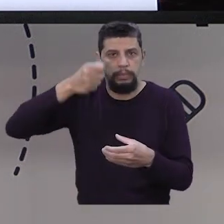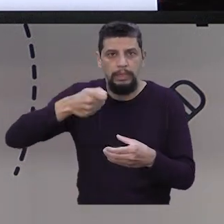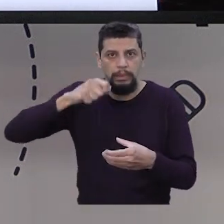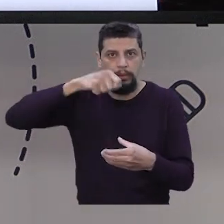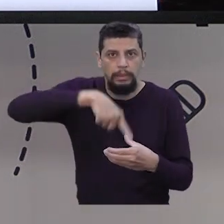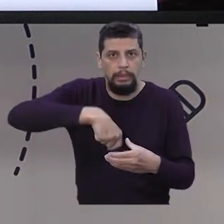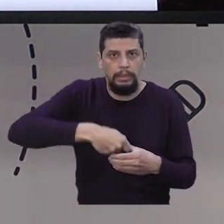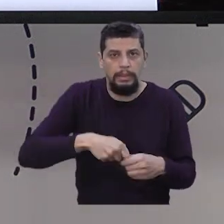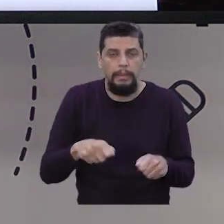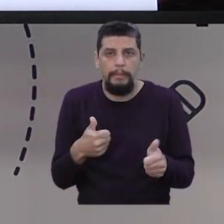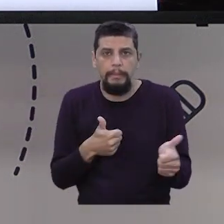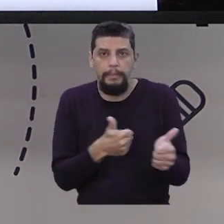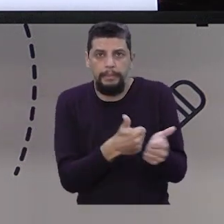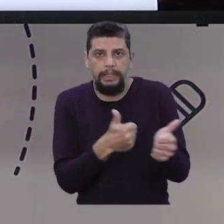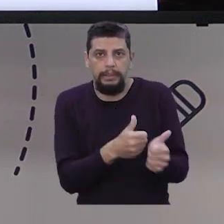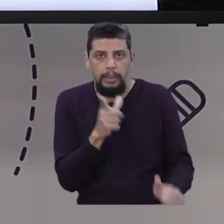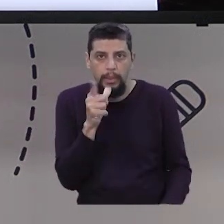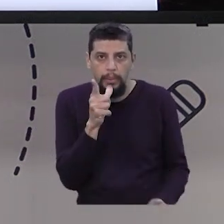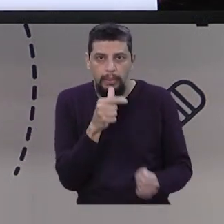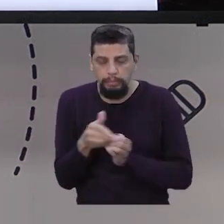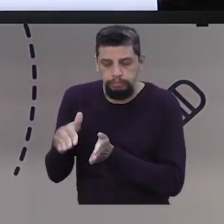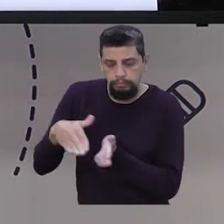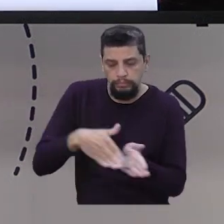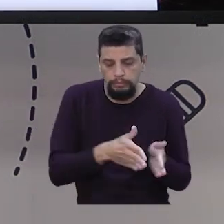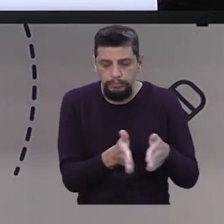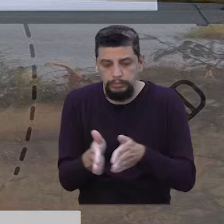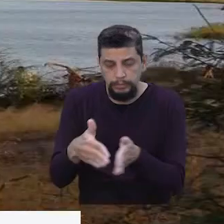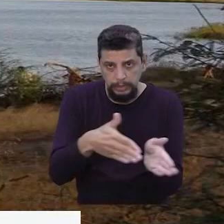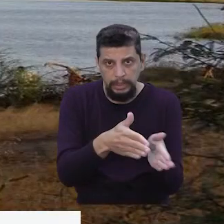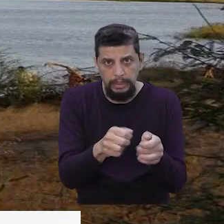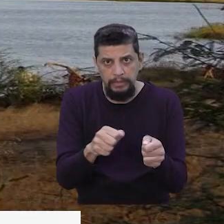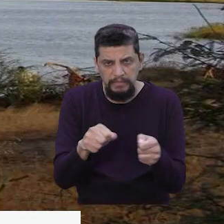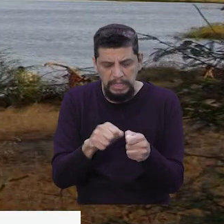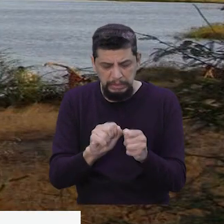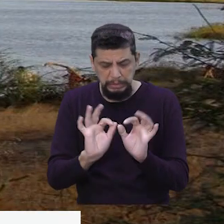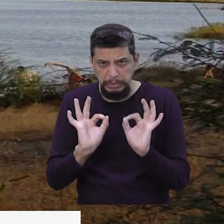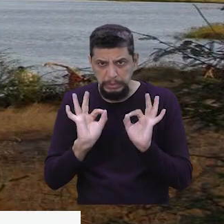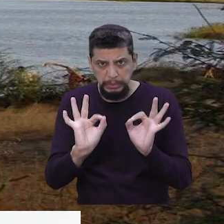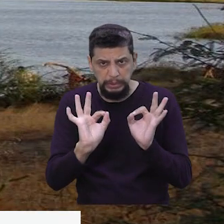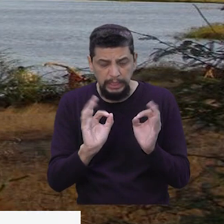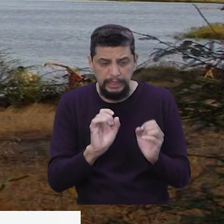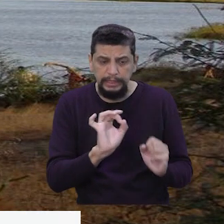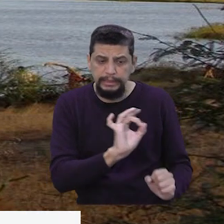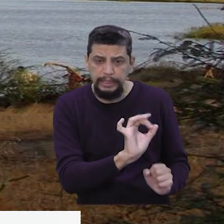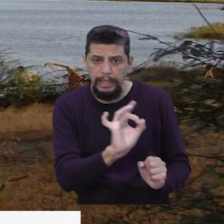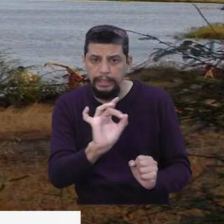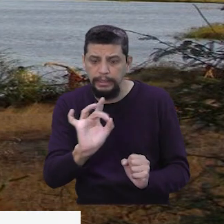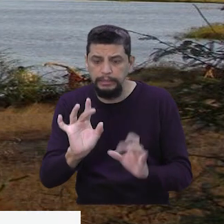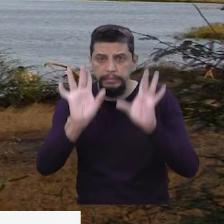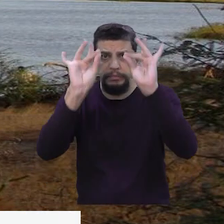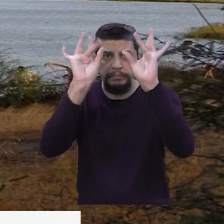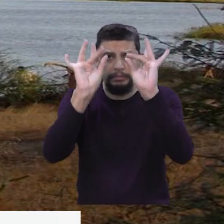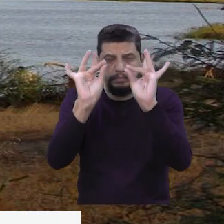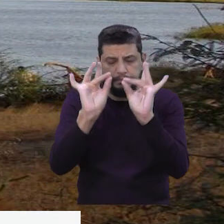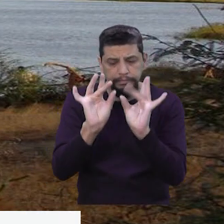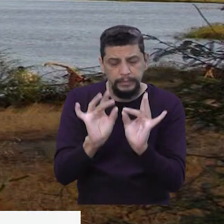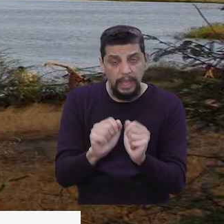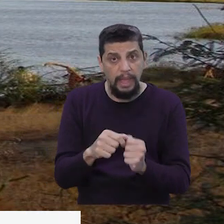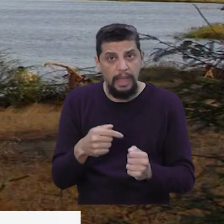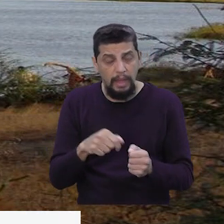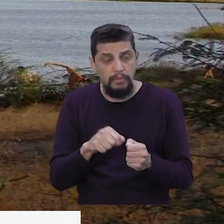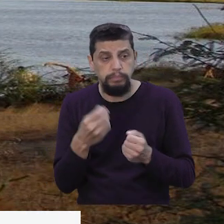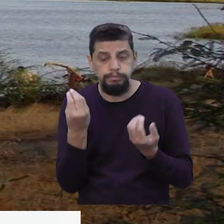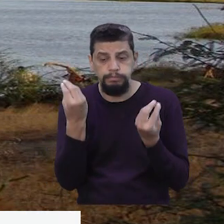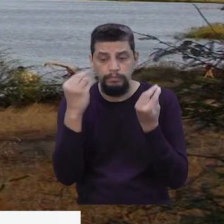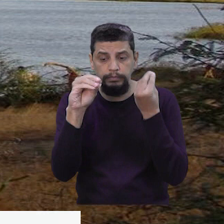lado de um rio. Sim, ele caprichou em cada detalhe. Ele disse: